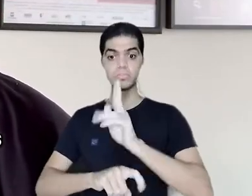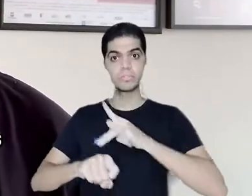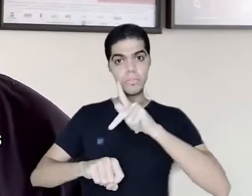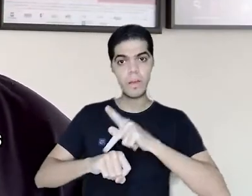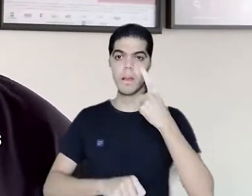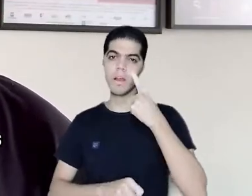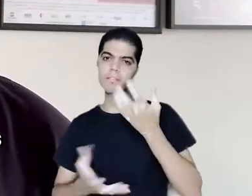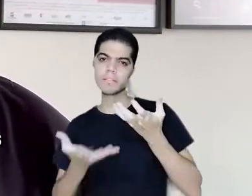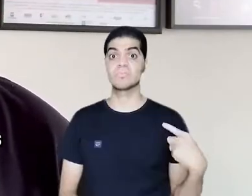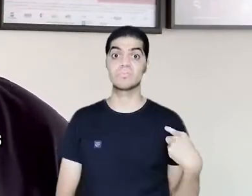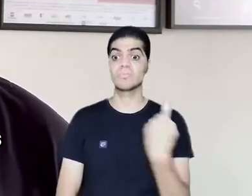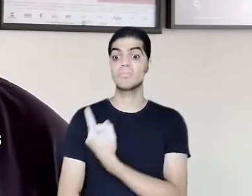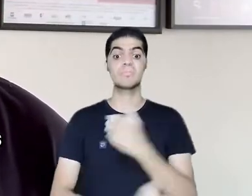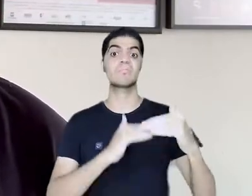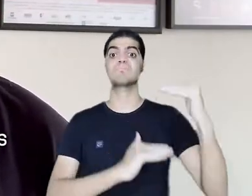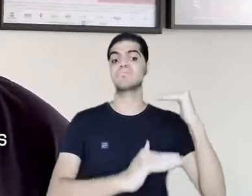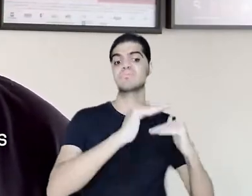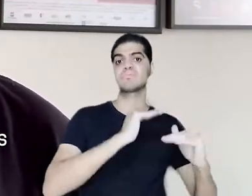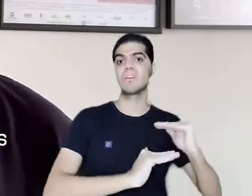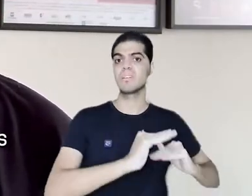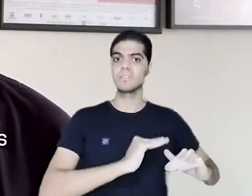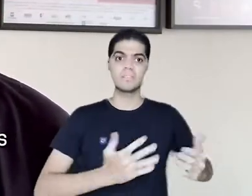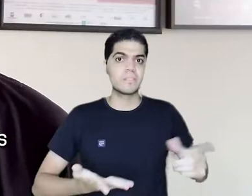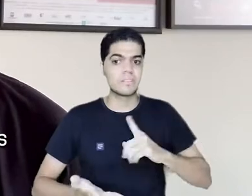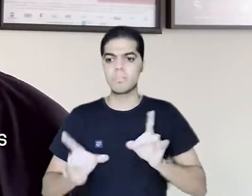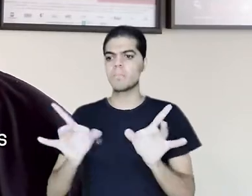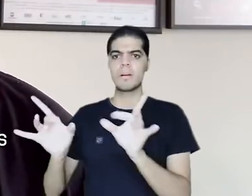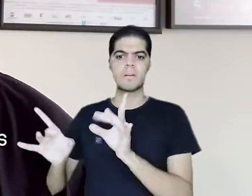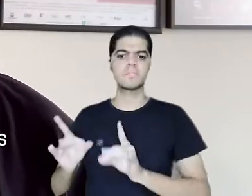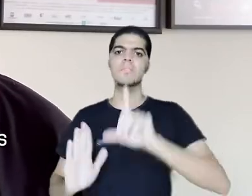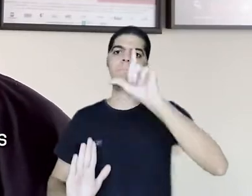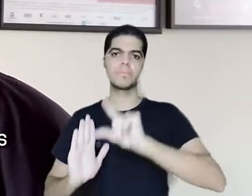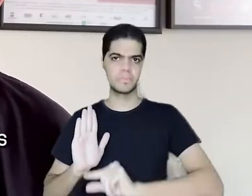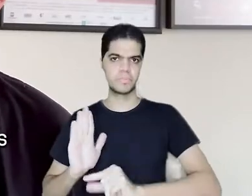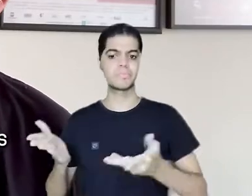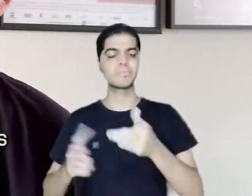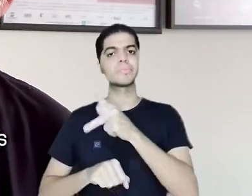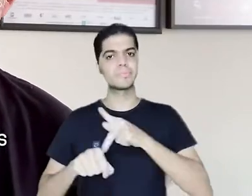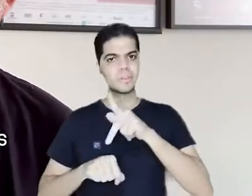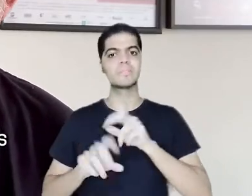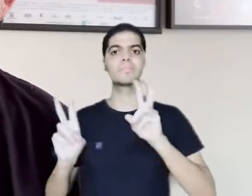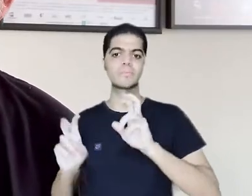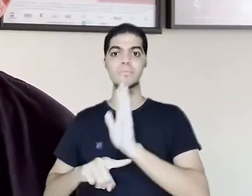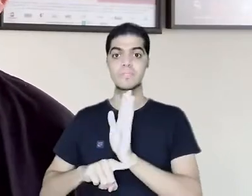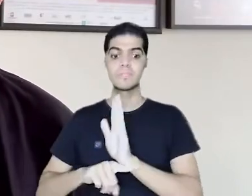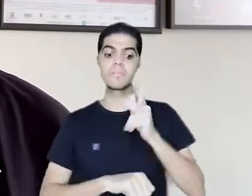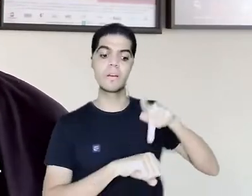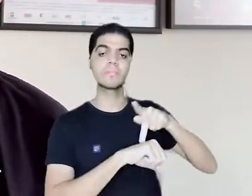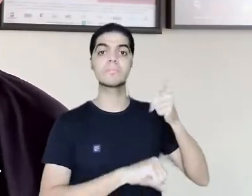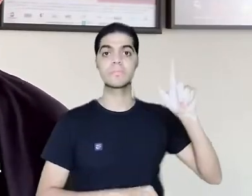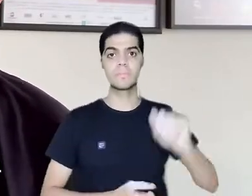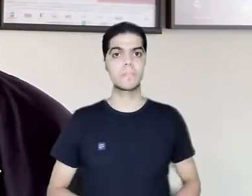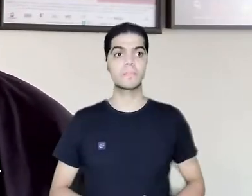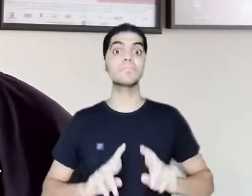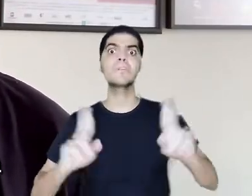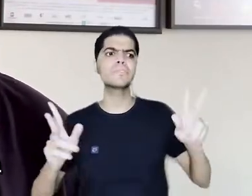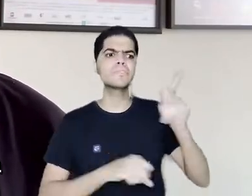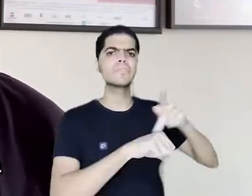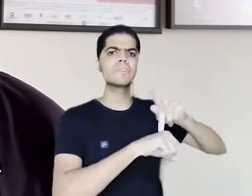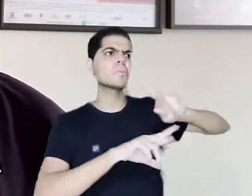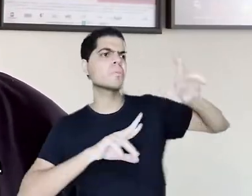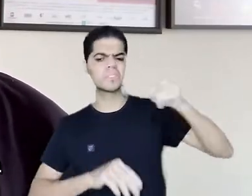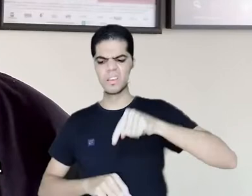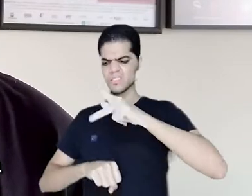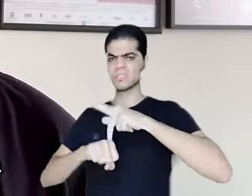nacionais tem nos levado ao retrocesso e à perda de mercado em nosso país para o cinema estrangeiro. Ao contrário de outros